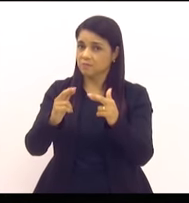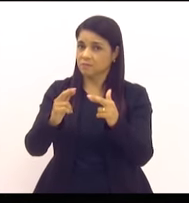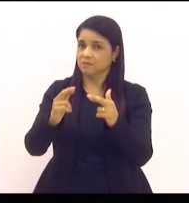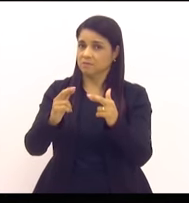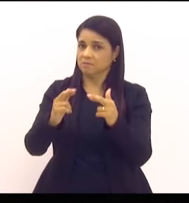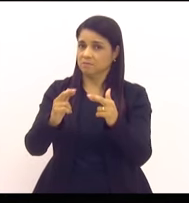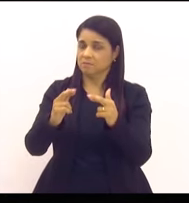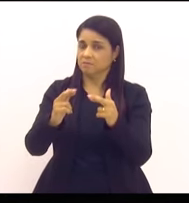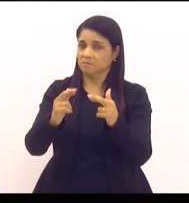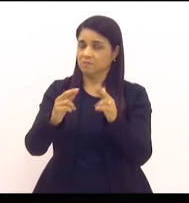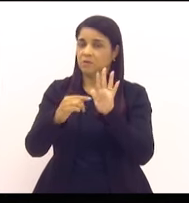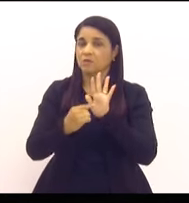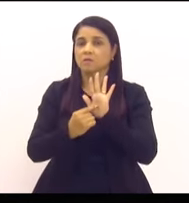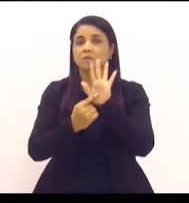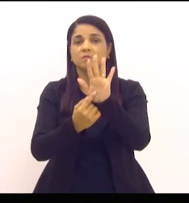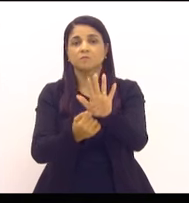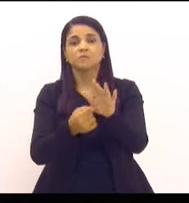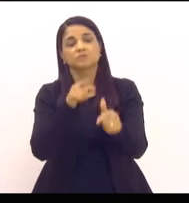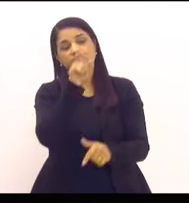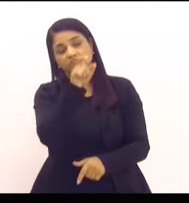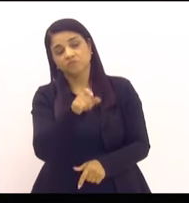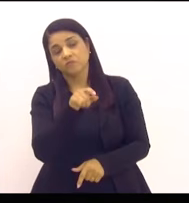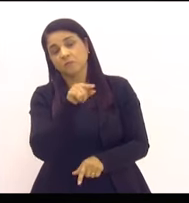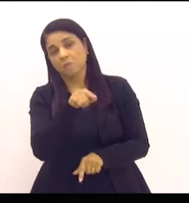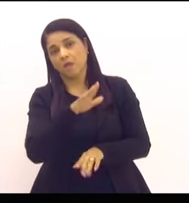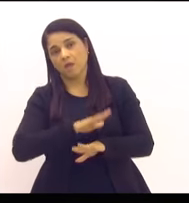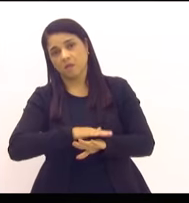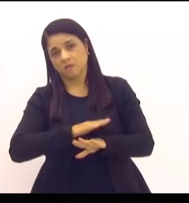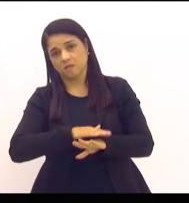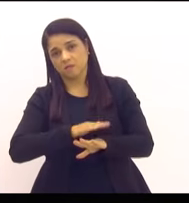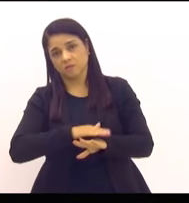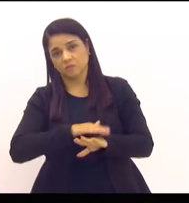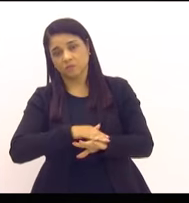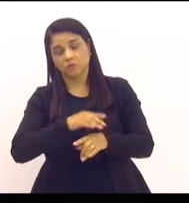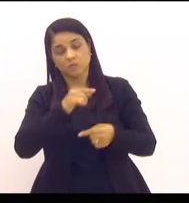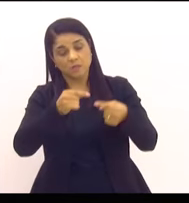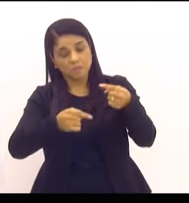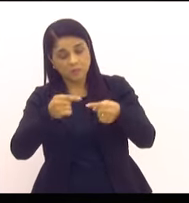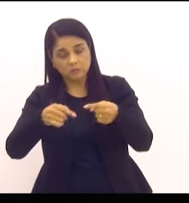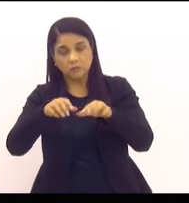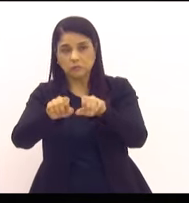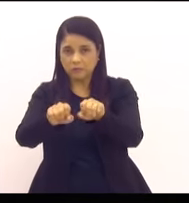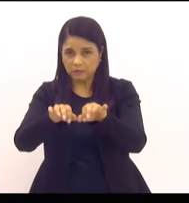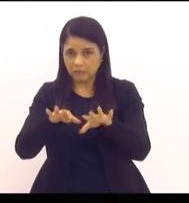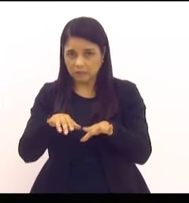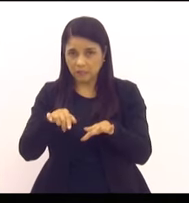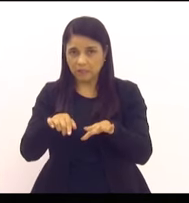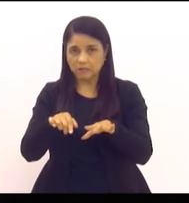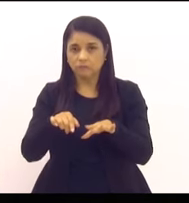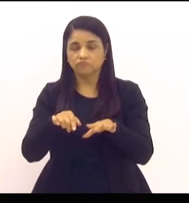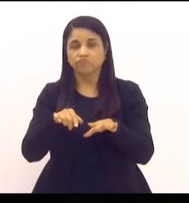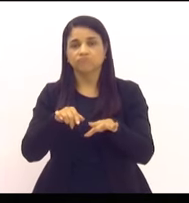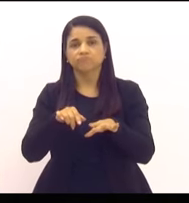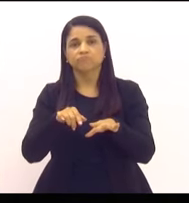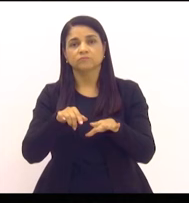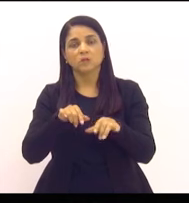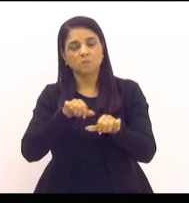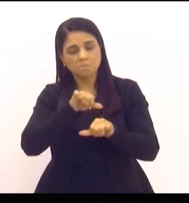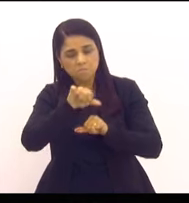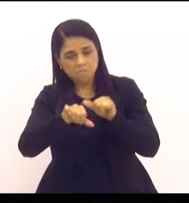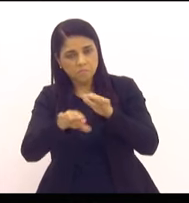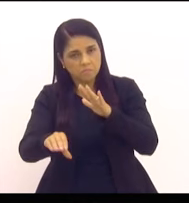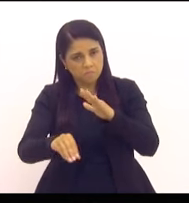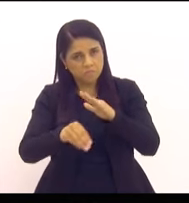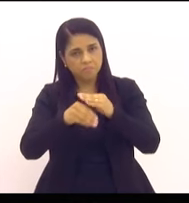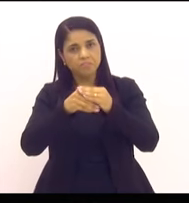foi apresentado por Vossa Excelência, debatido nesta casa, reformado em alguns momentos por